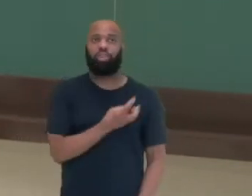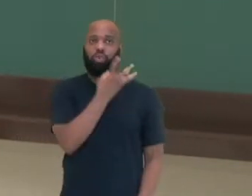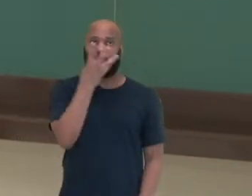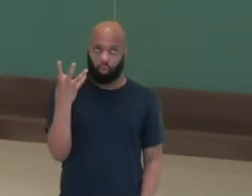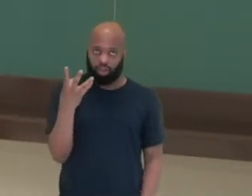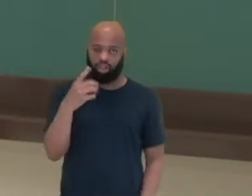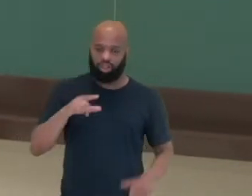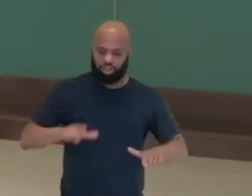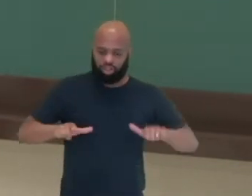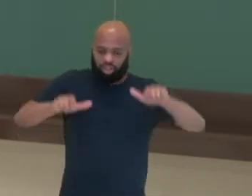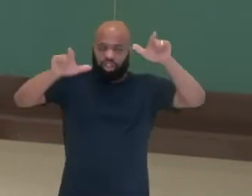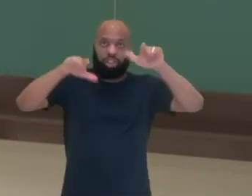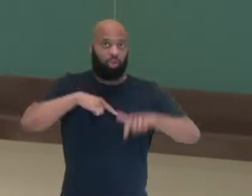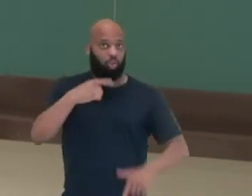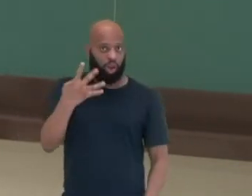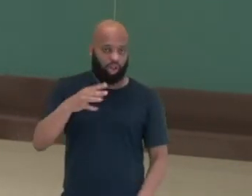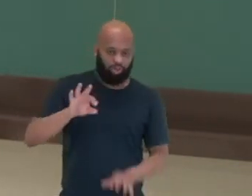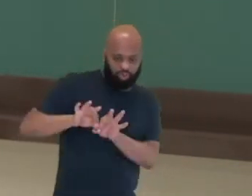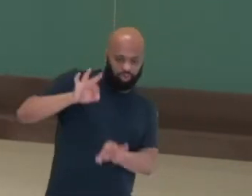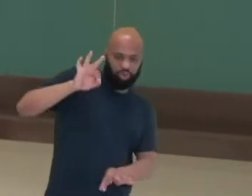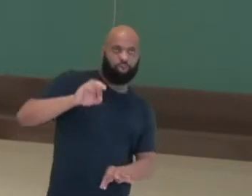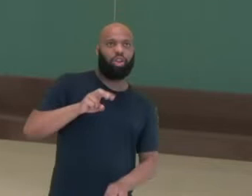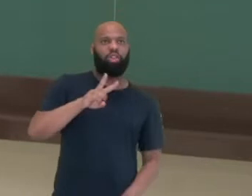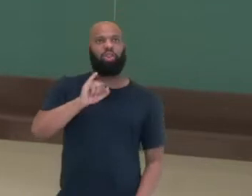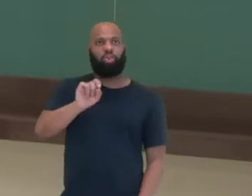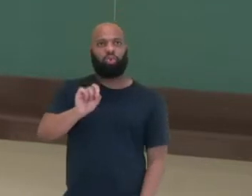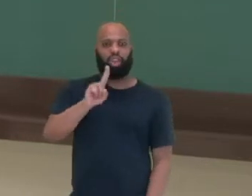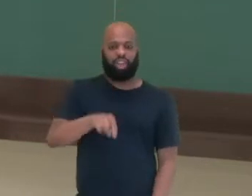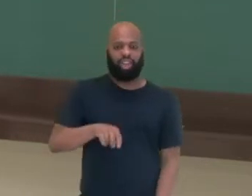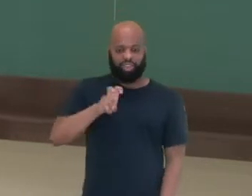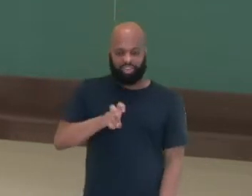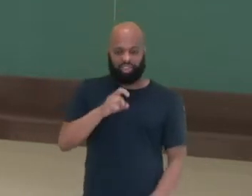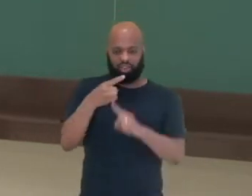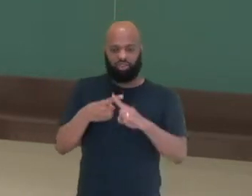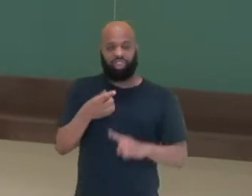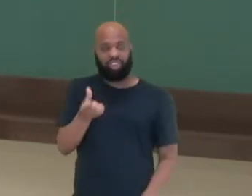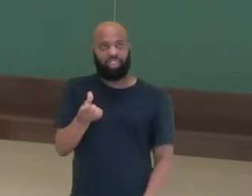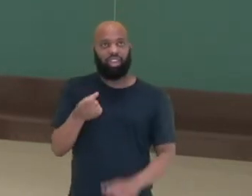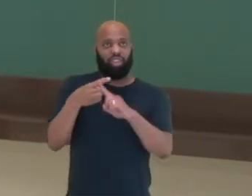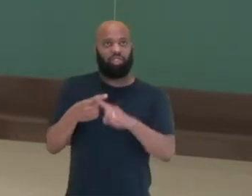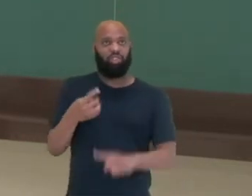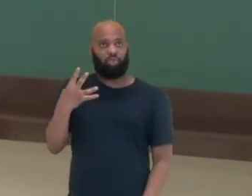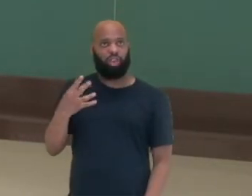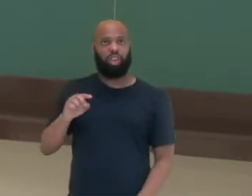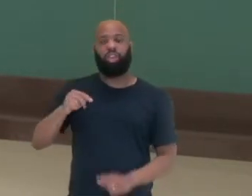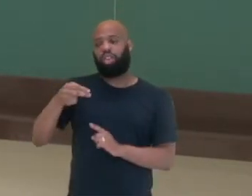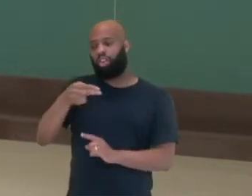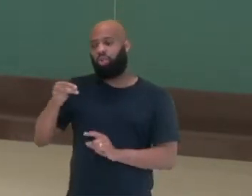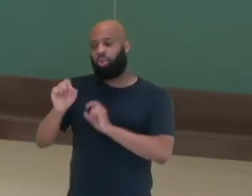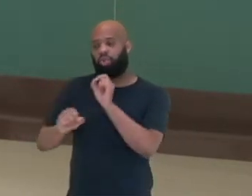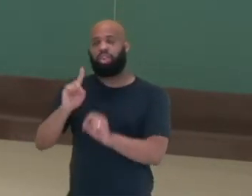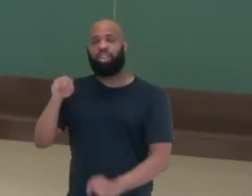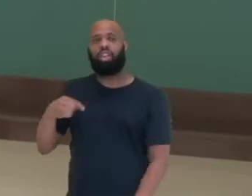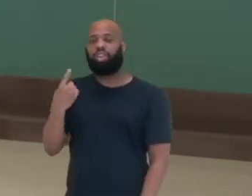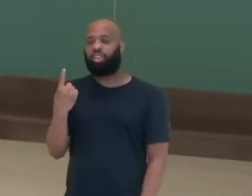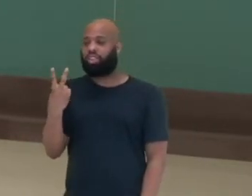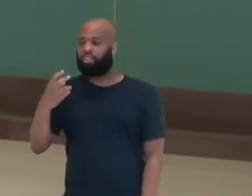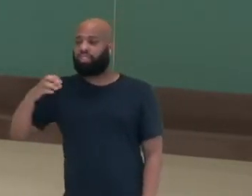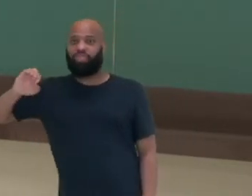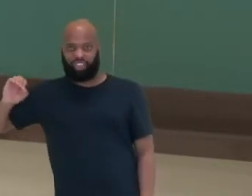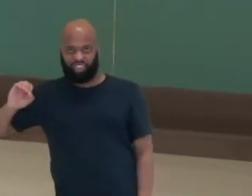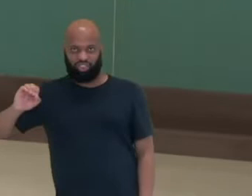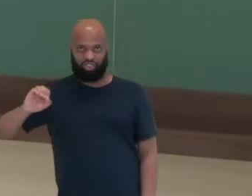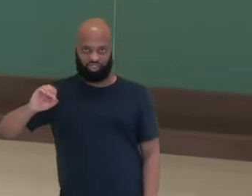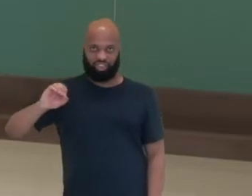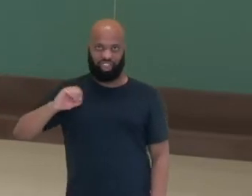o empilhamento, né, a altura dele, então vai ficar o quê? 5 vezes 6 vezes 4. E isso vai dar 120,